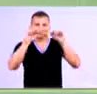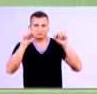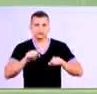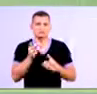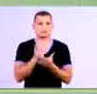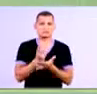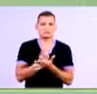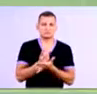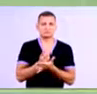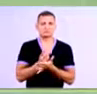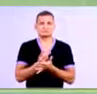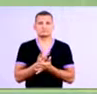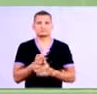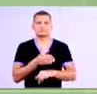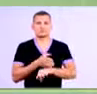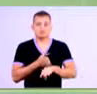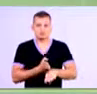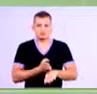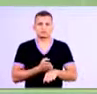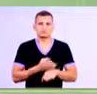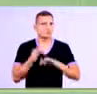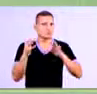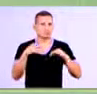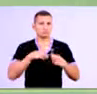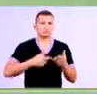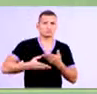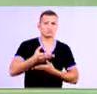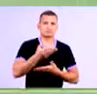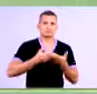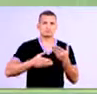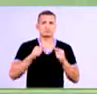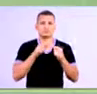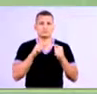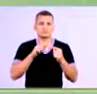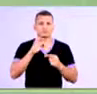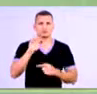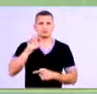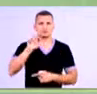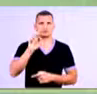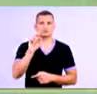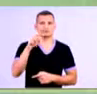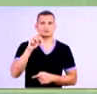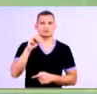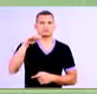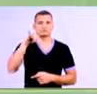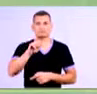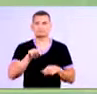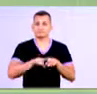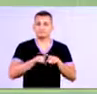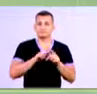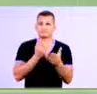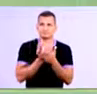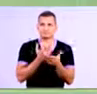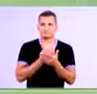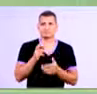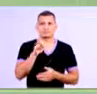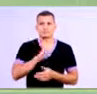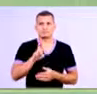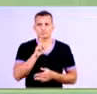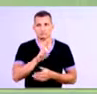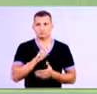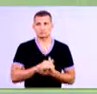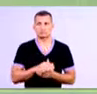resultado. Isso tudo está relacionado à ergonomia. Estuda-se também o uso, a